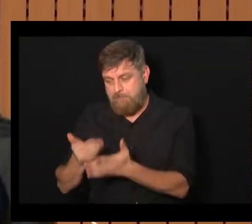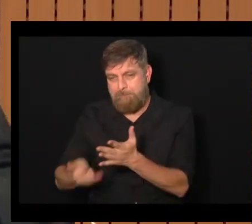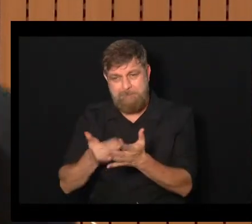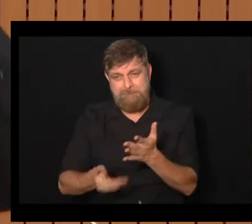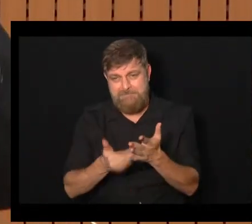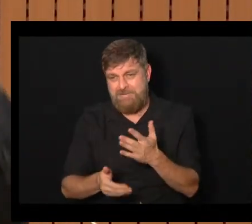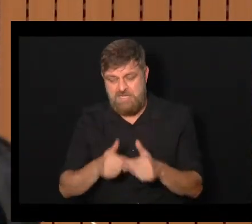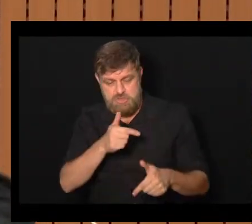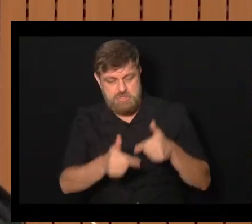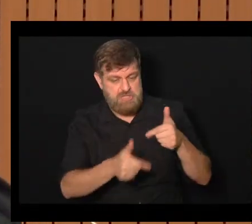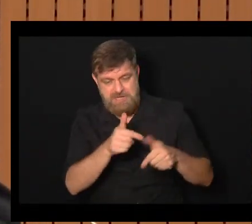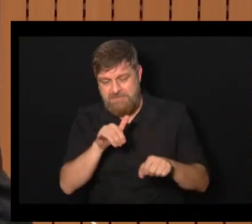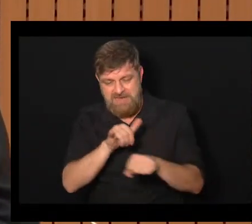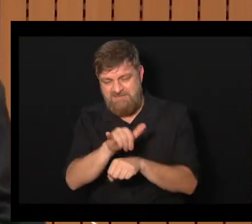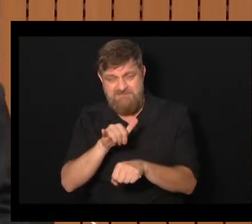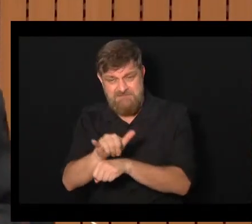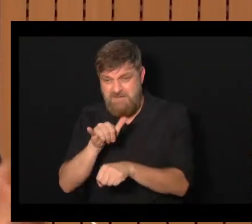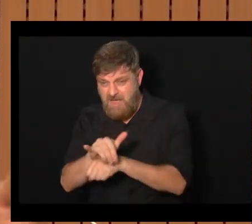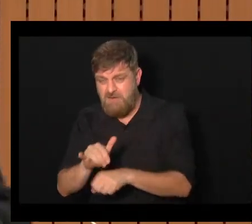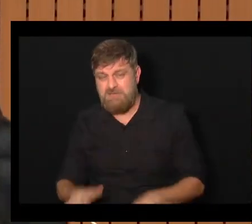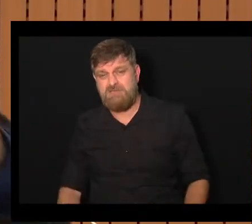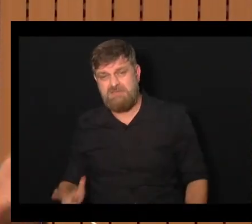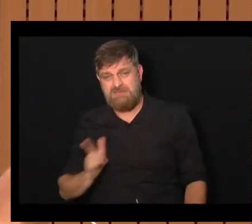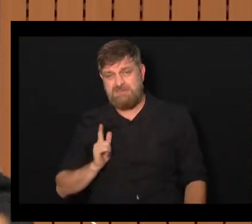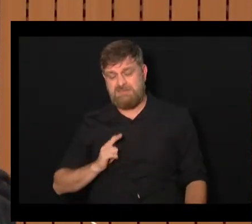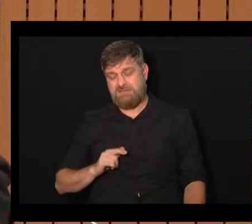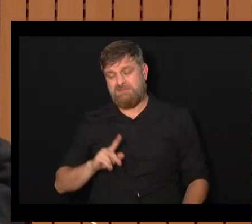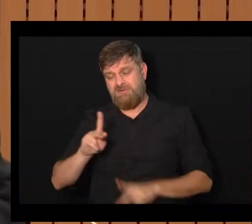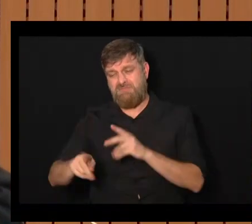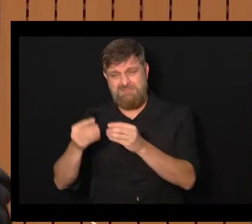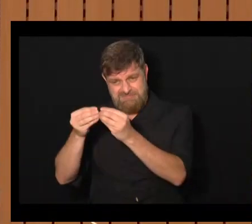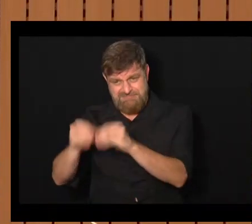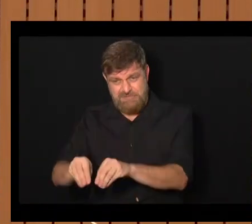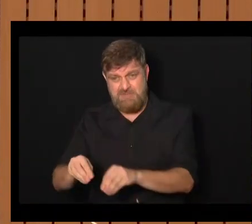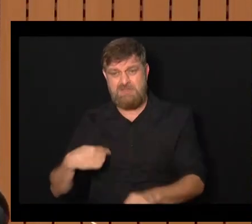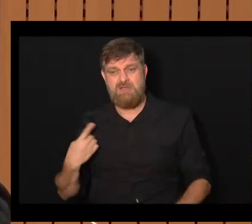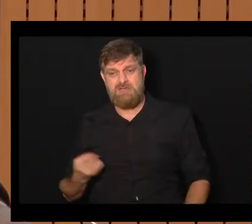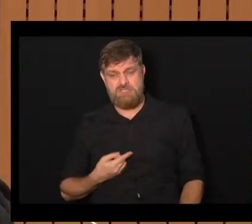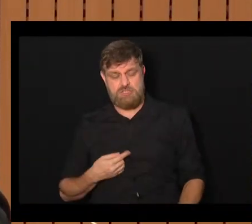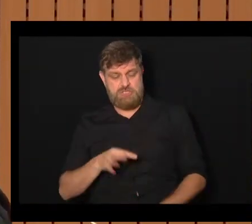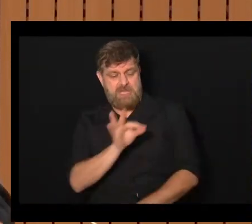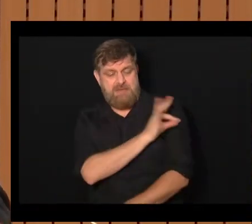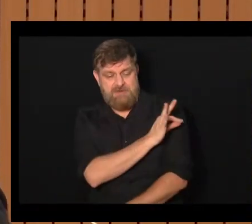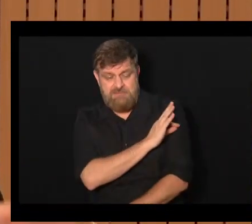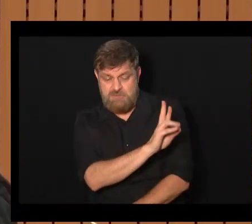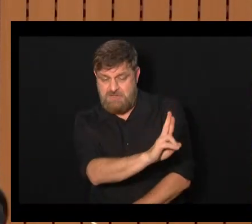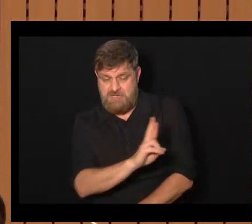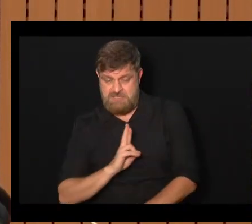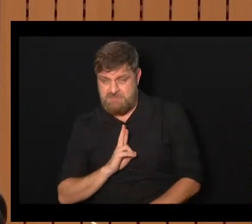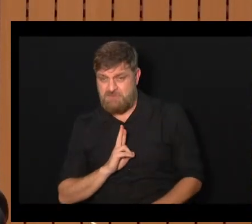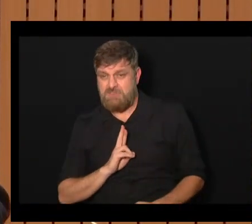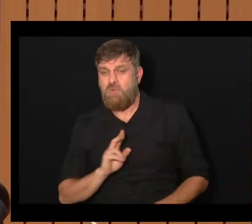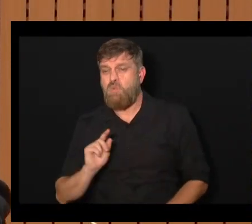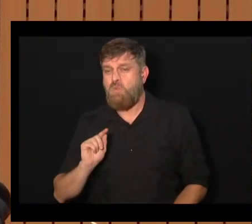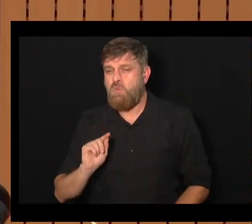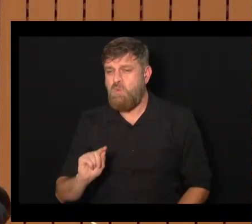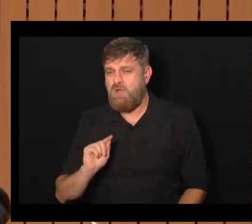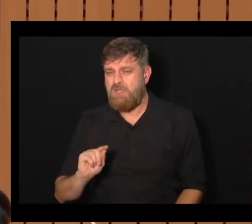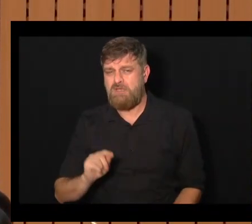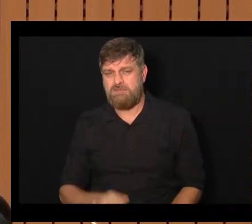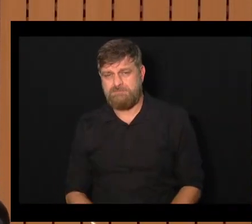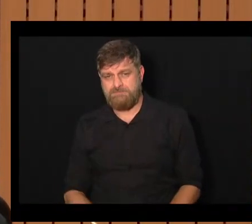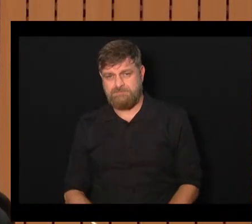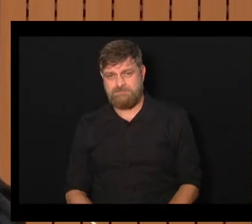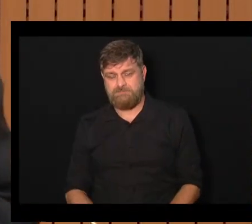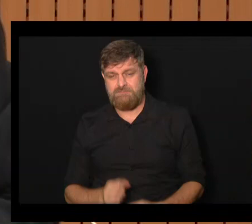atividades laborais, suas atividades pessoais, enfim, é um prejuízo global. E a gente ouviu da prefeitura de que o